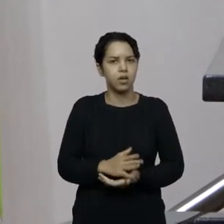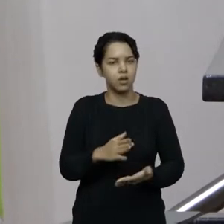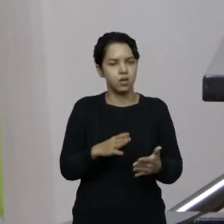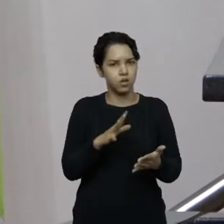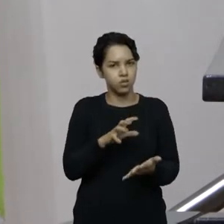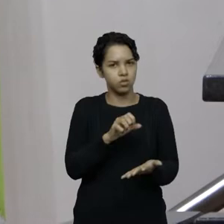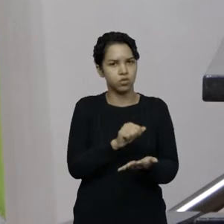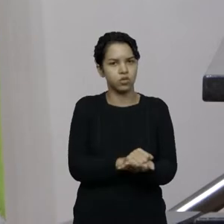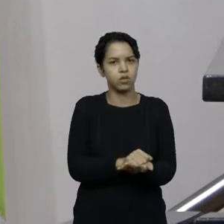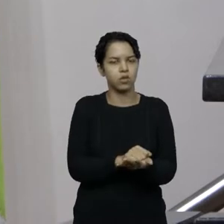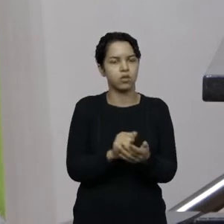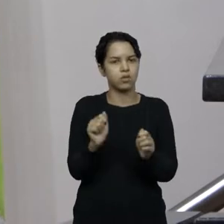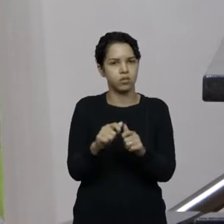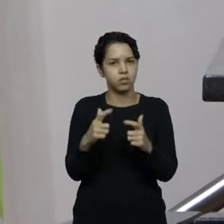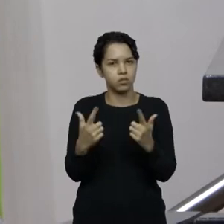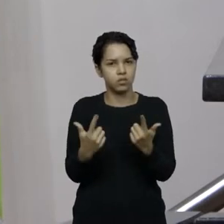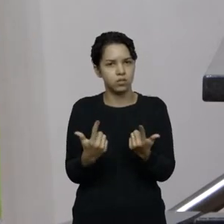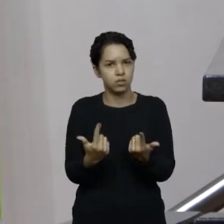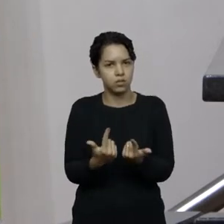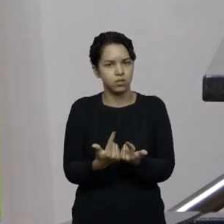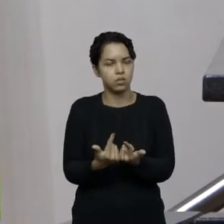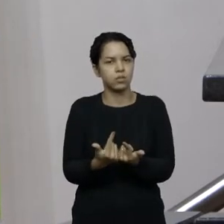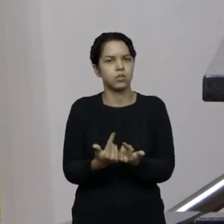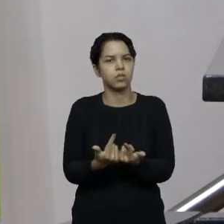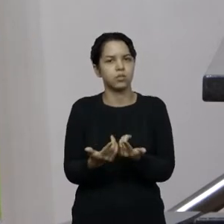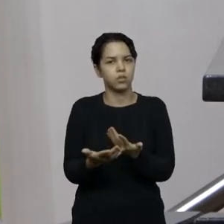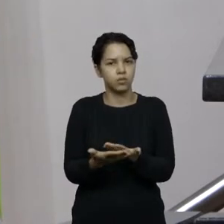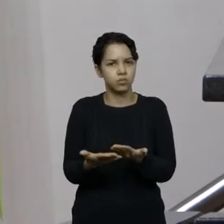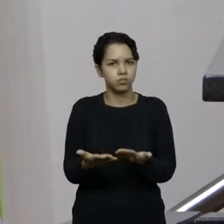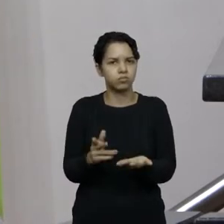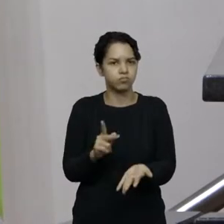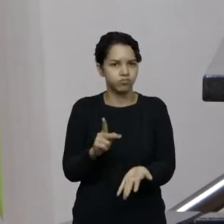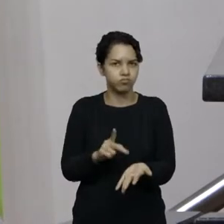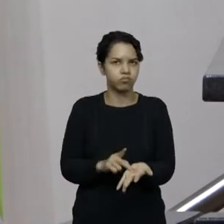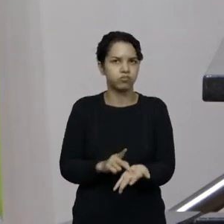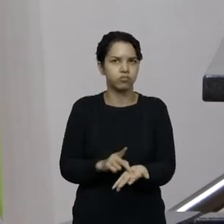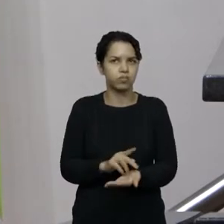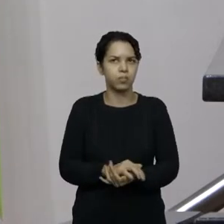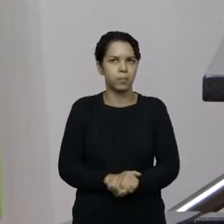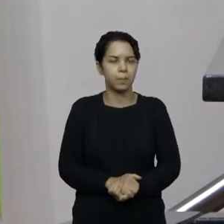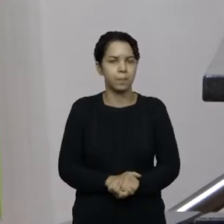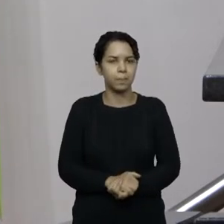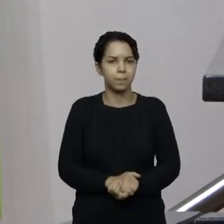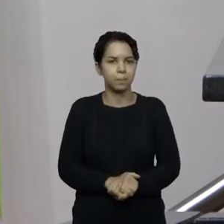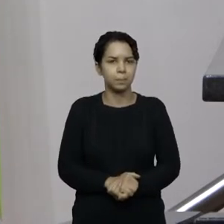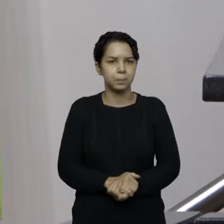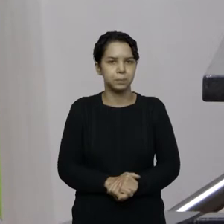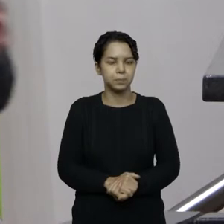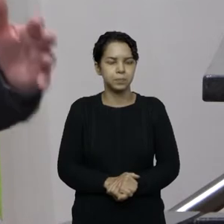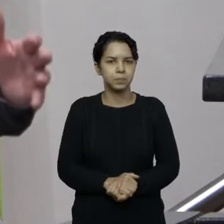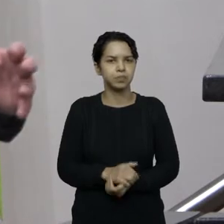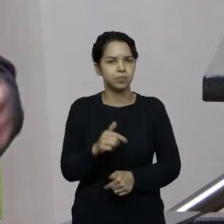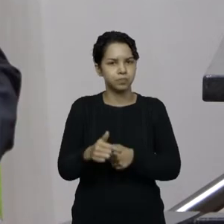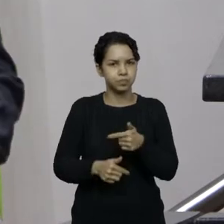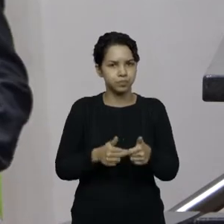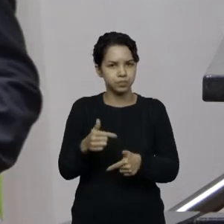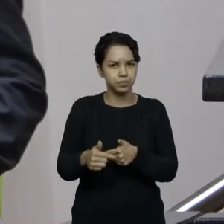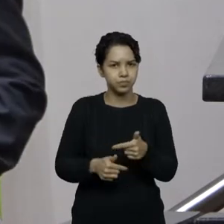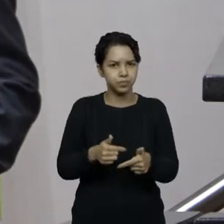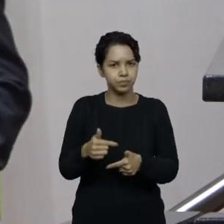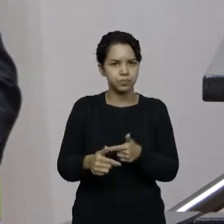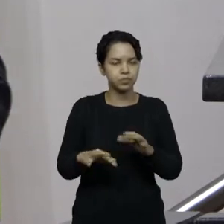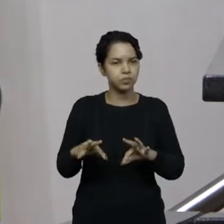Legislativa é exatamente esta esse trabalho